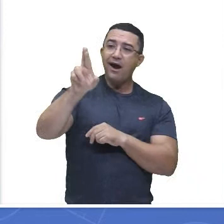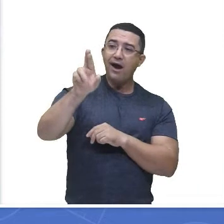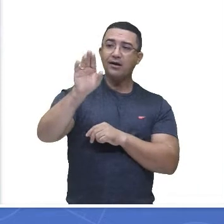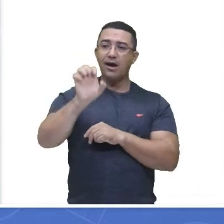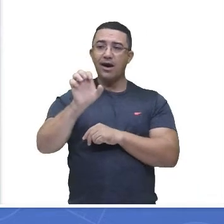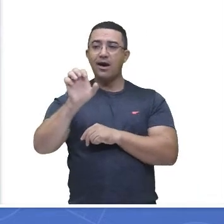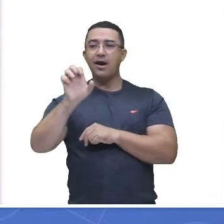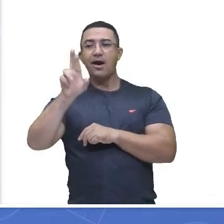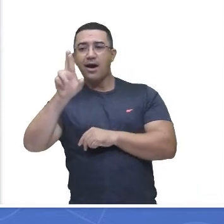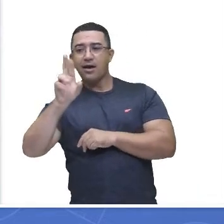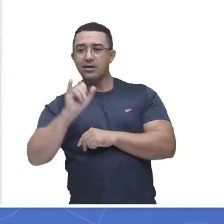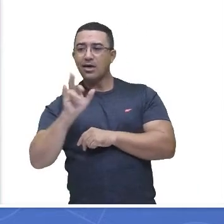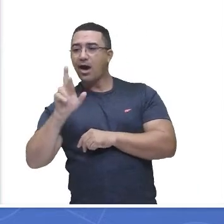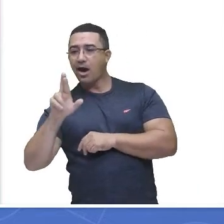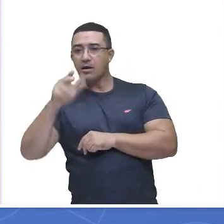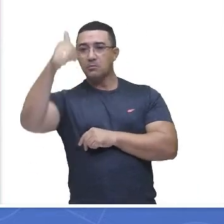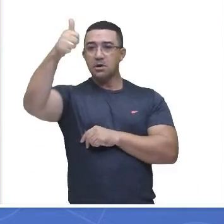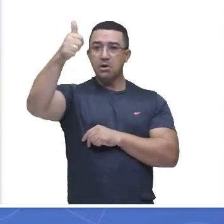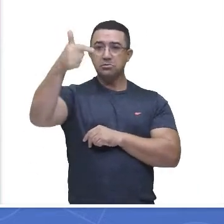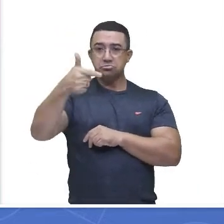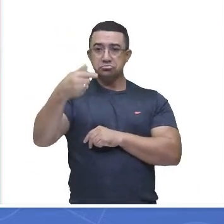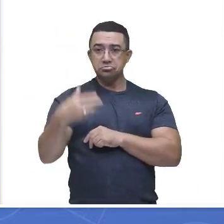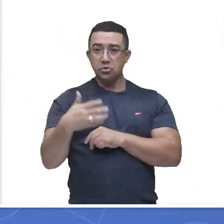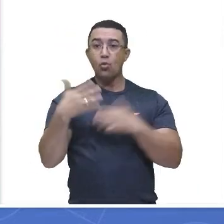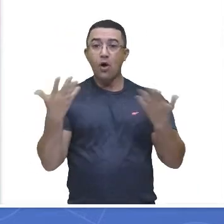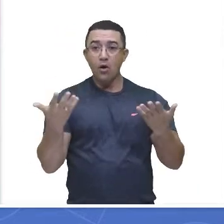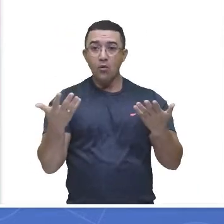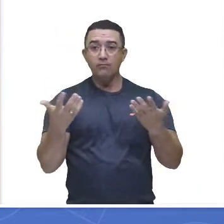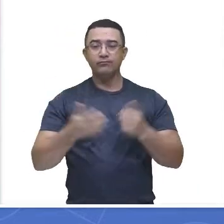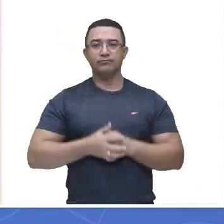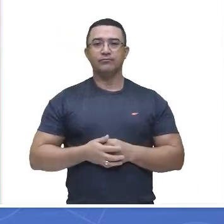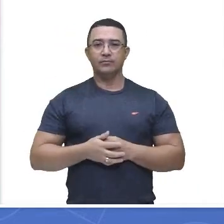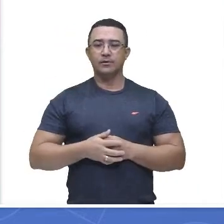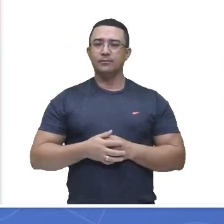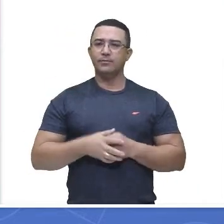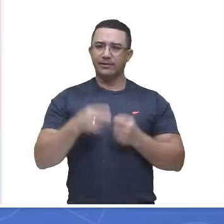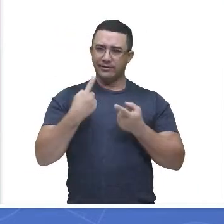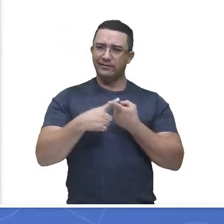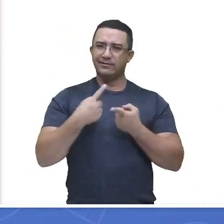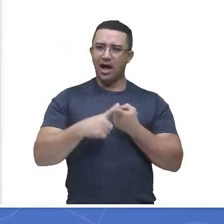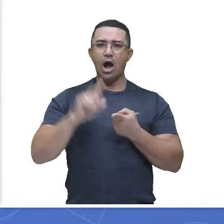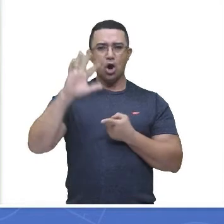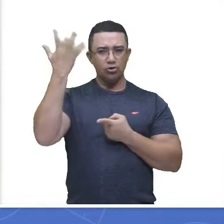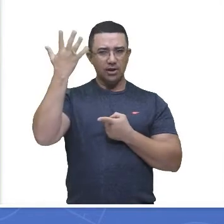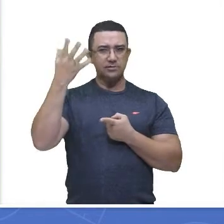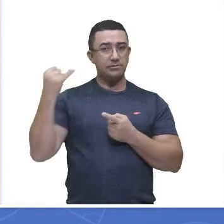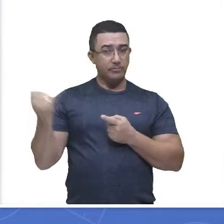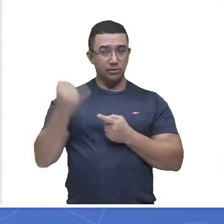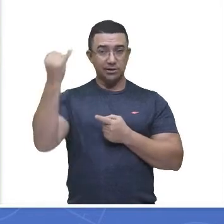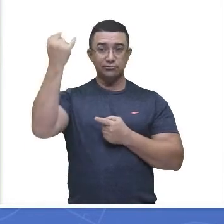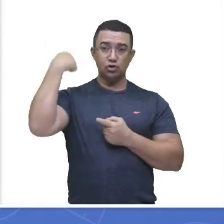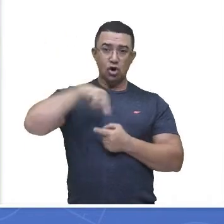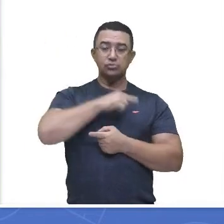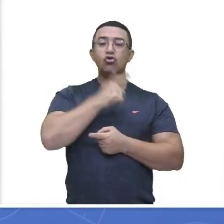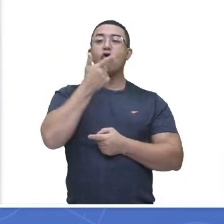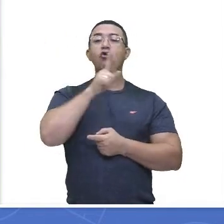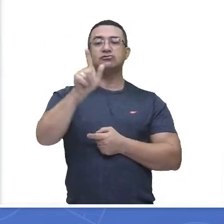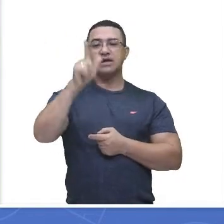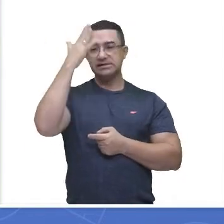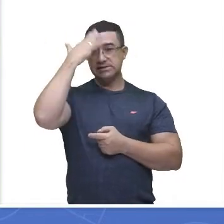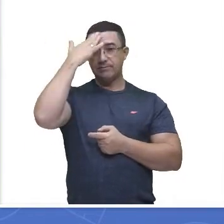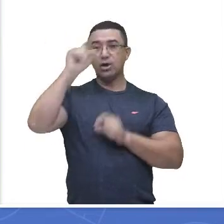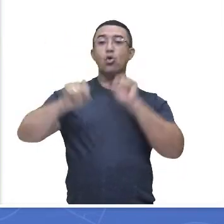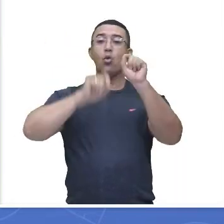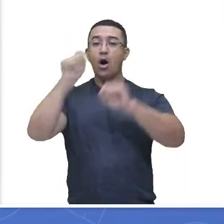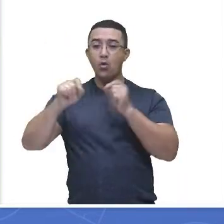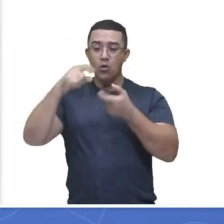primeira, segunda ou terceira, porque a partir daqui, 2 coisas importantes acontecem. A gente consegue identificar o radical do verbo, isso daqui a